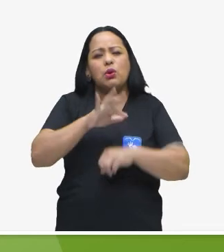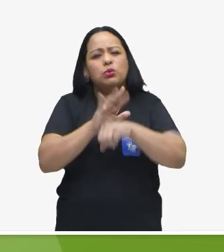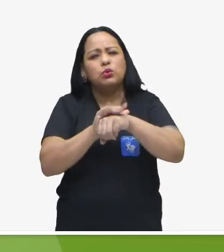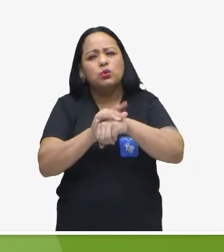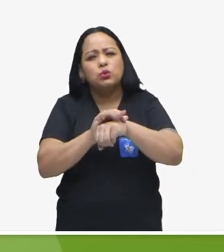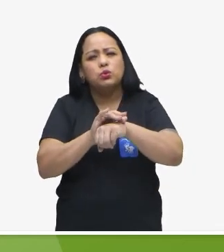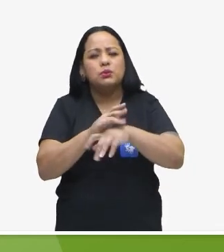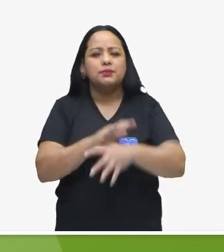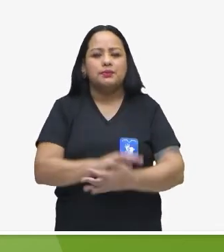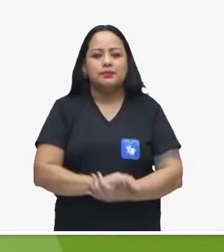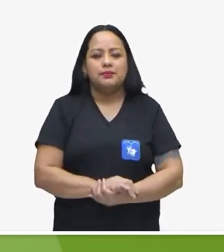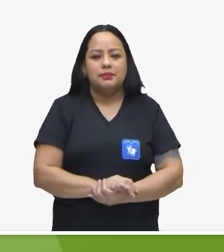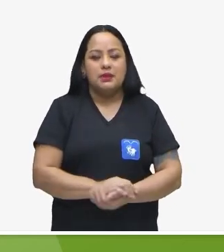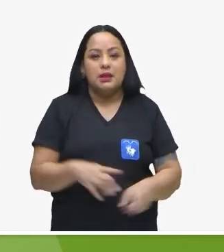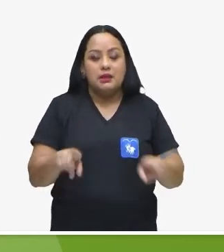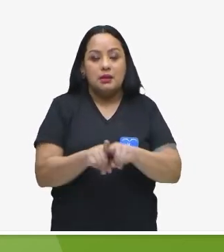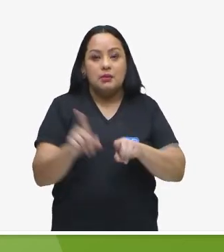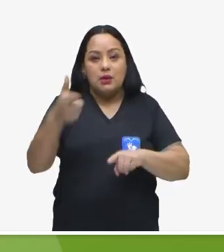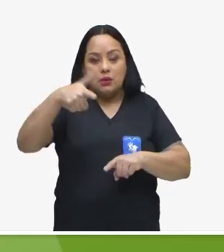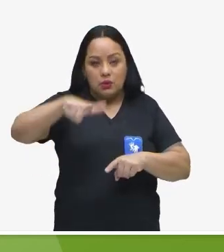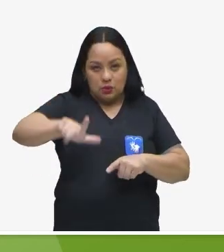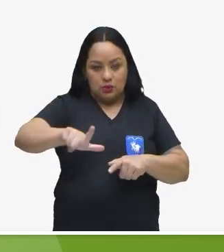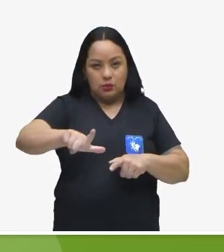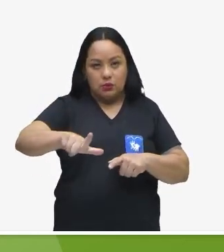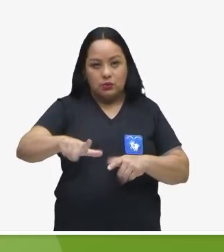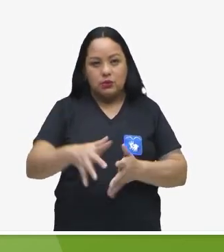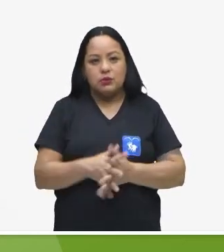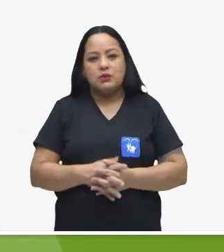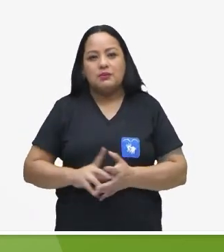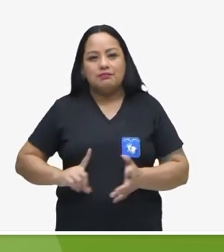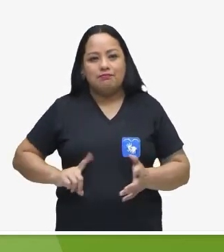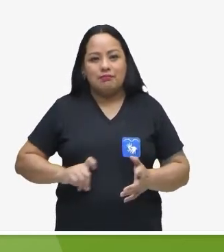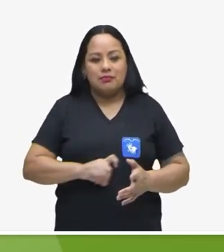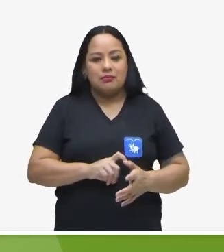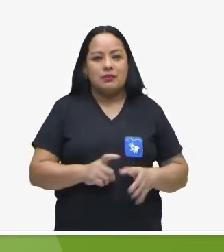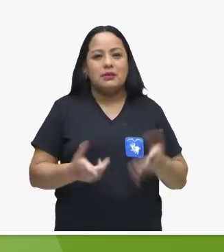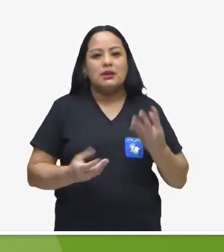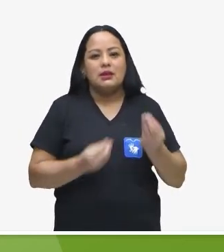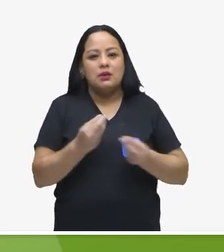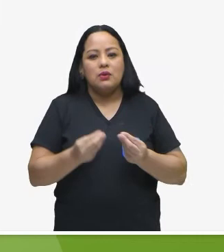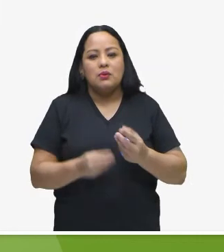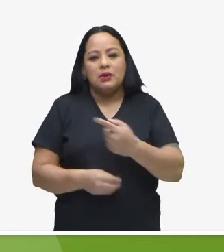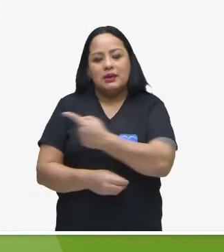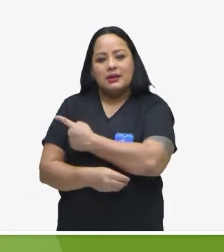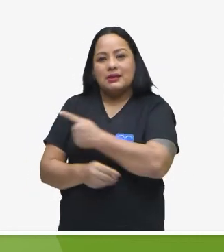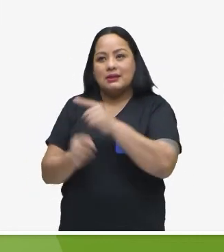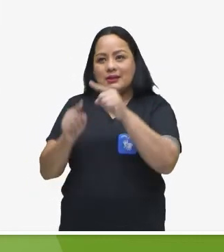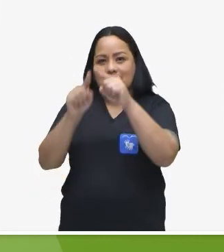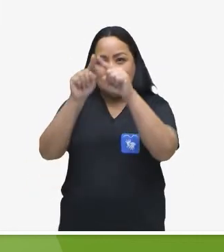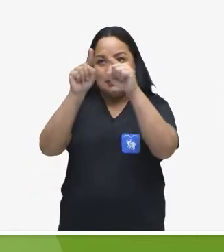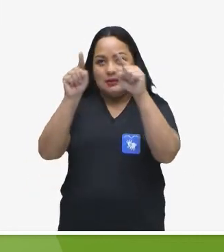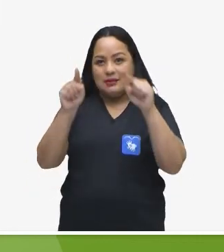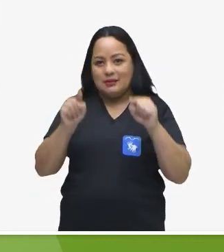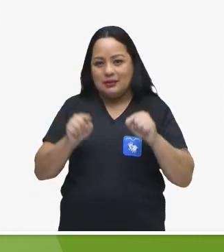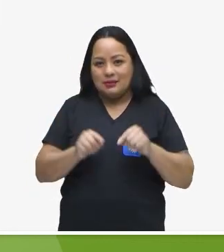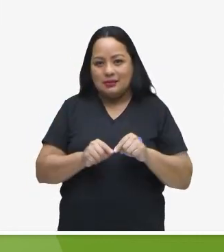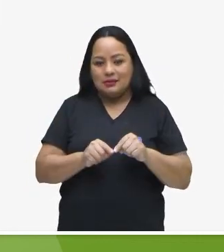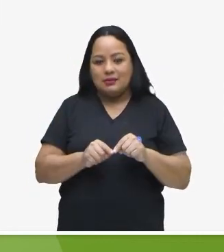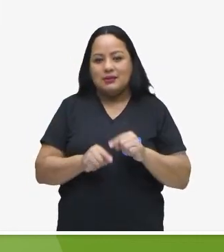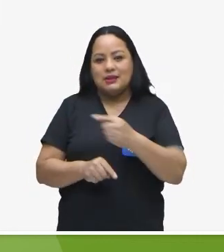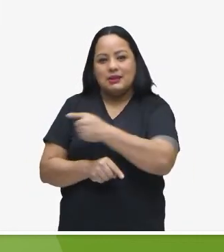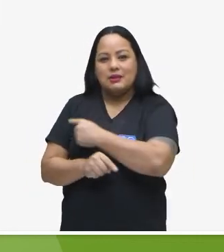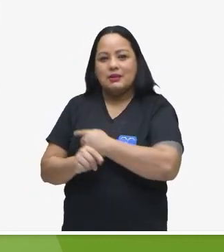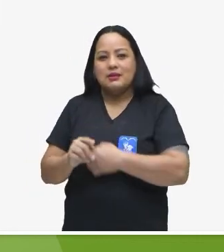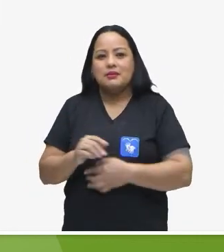ok? E tem outros protistas que são aqui o paramécio, que é esse aqui que a gente está vendo. Olha.